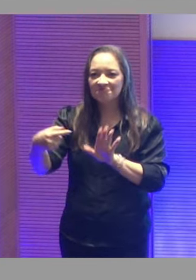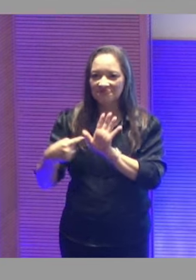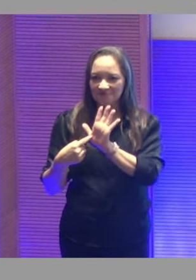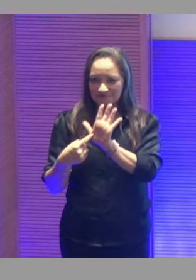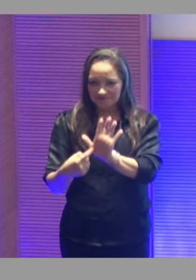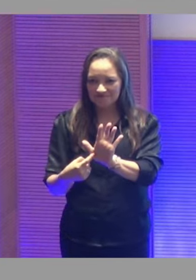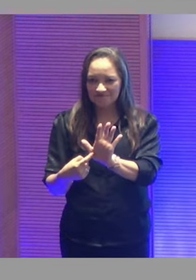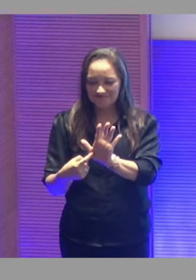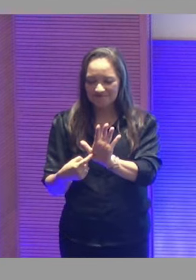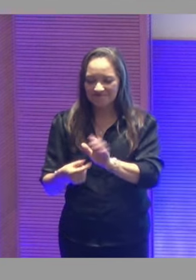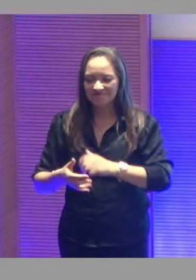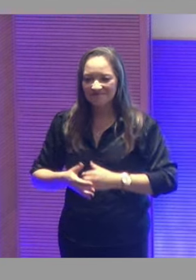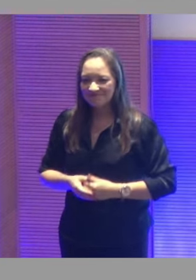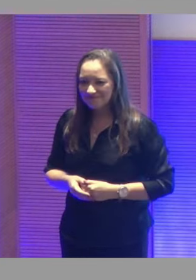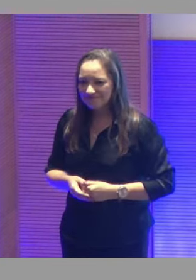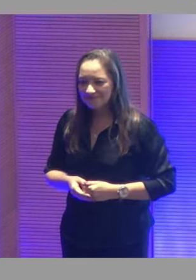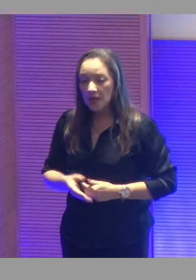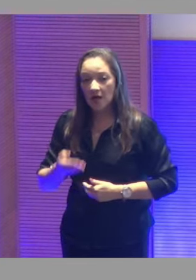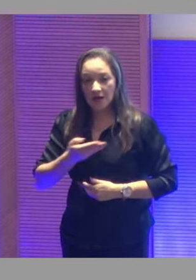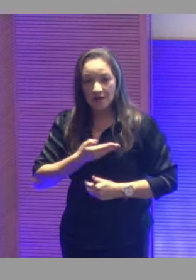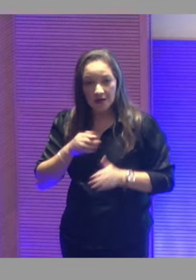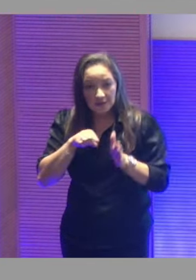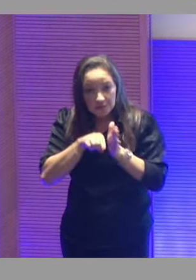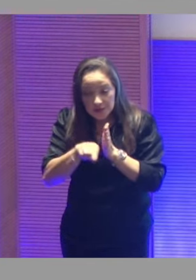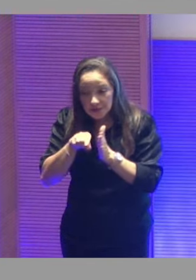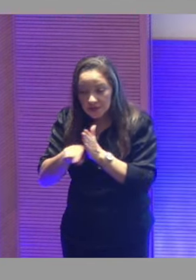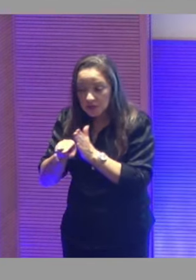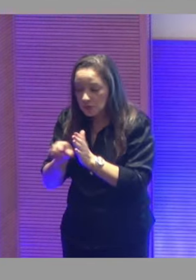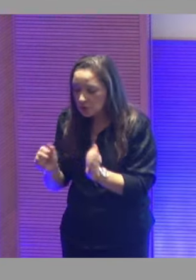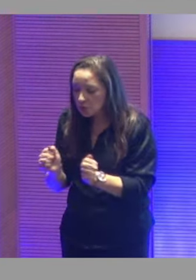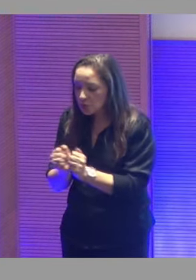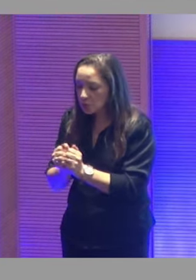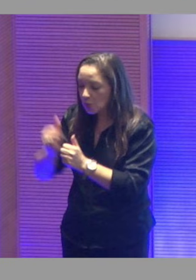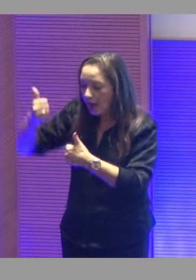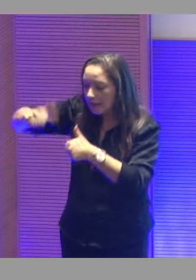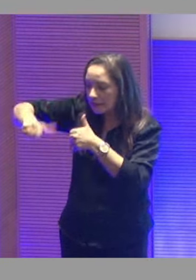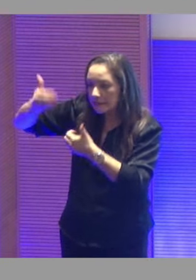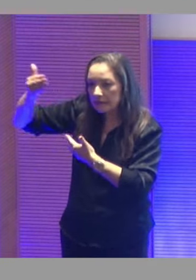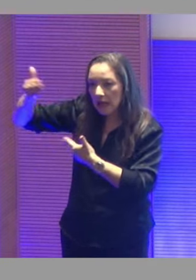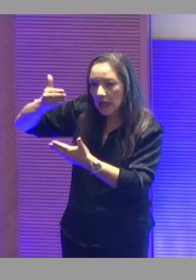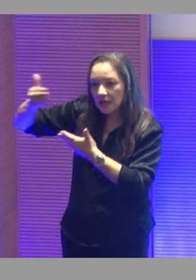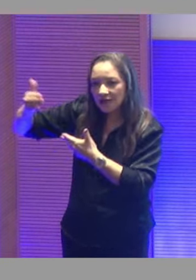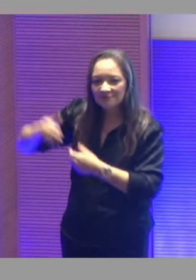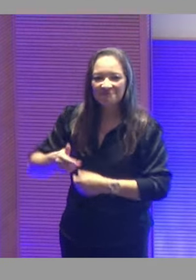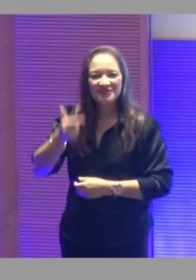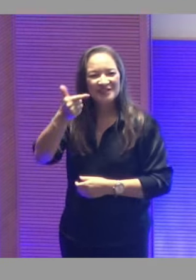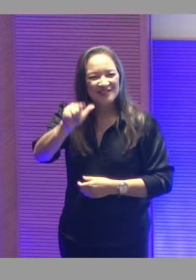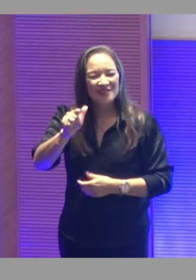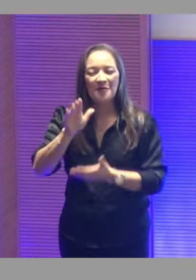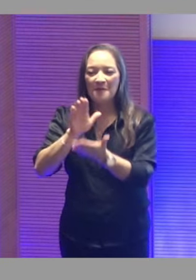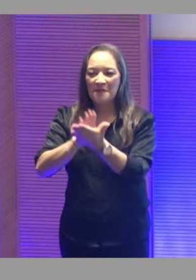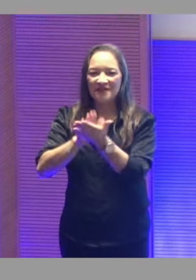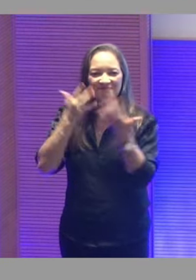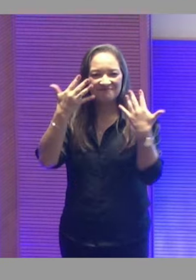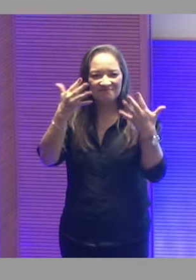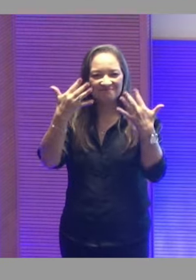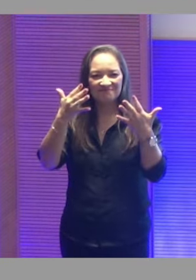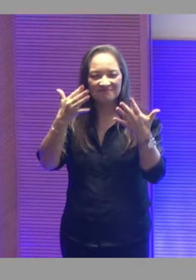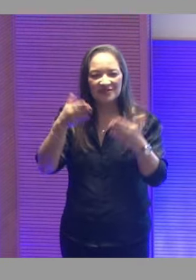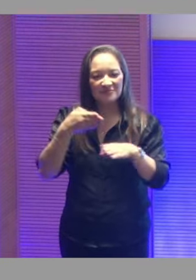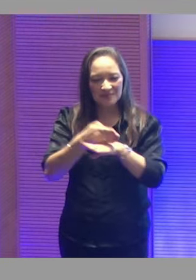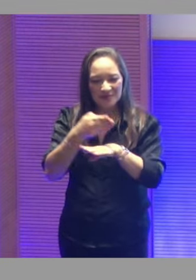colegas pesquisadores conjunto com as análises que ofereceremos então mais uma vez parabéns aos membros do CIC